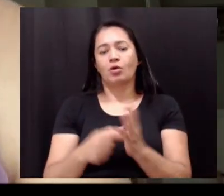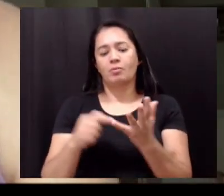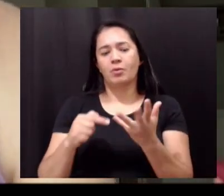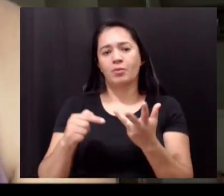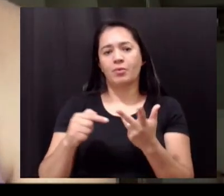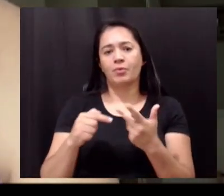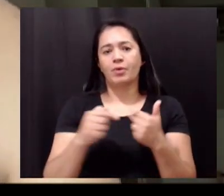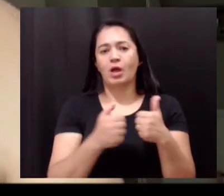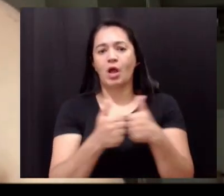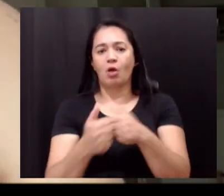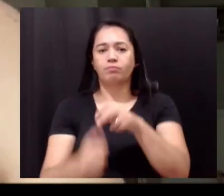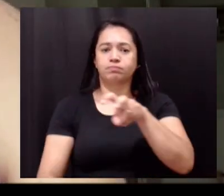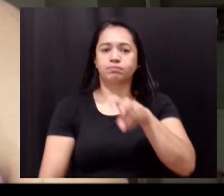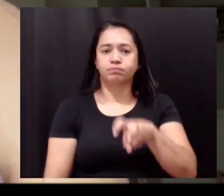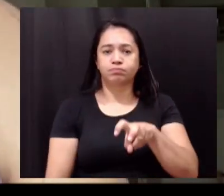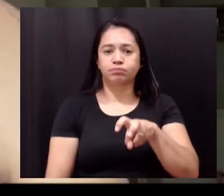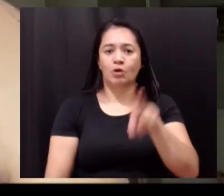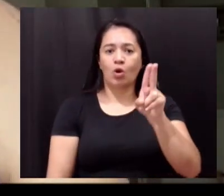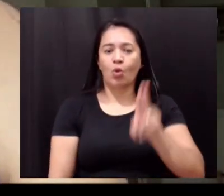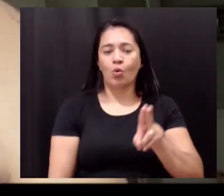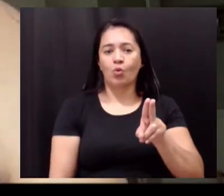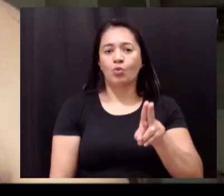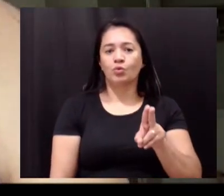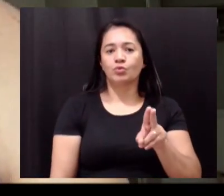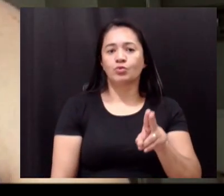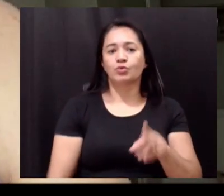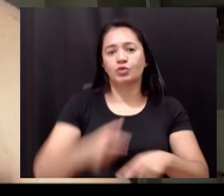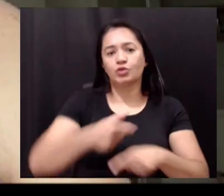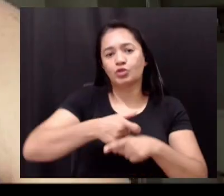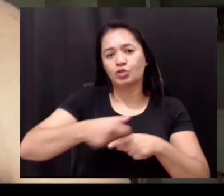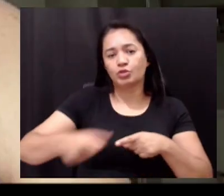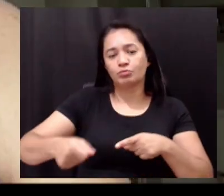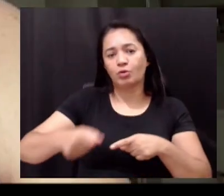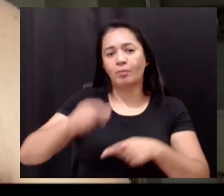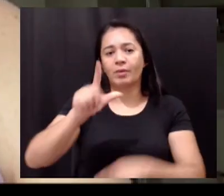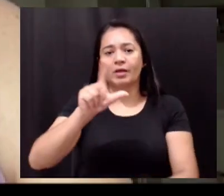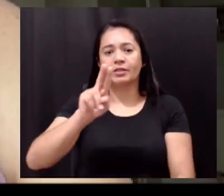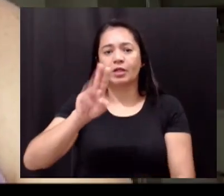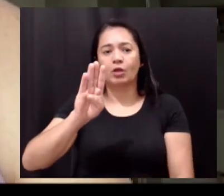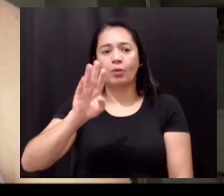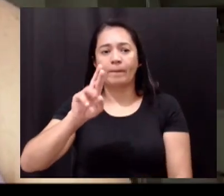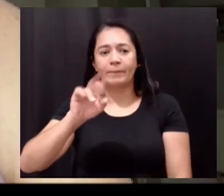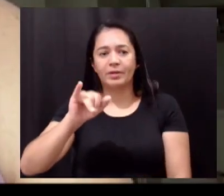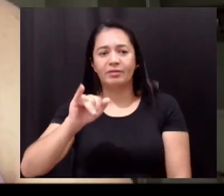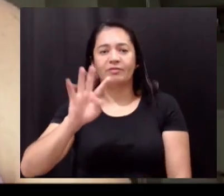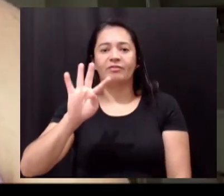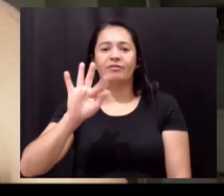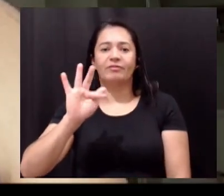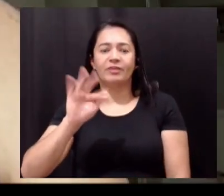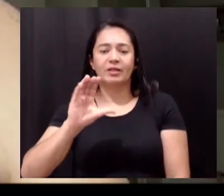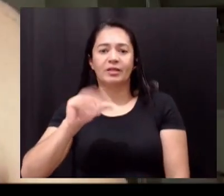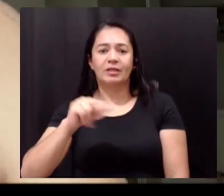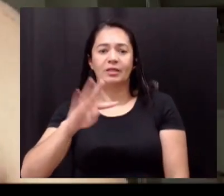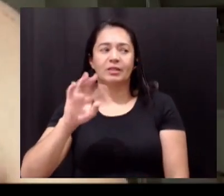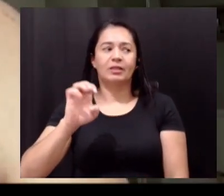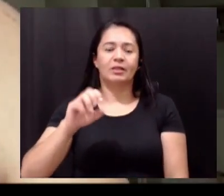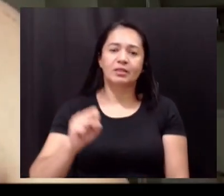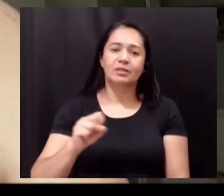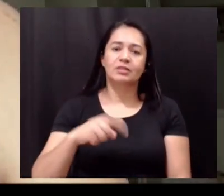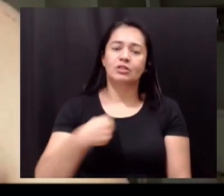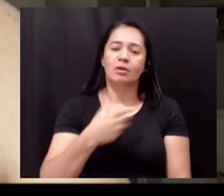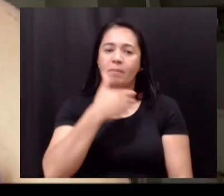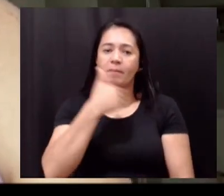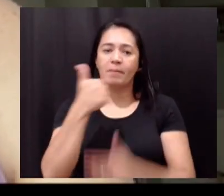ginecologista, uso de lubrificantes, tudo isso entra em questão para que a gente possa melhorar a qualidade de vida